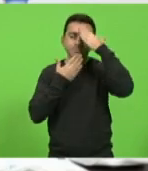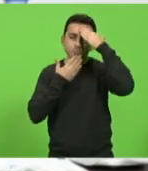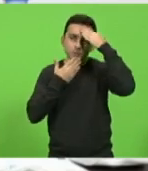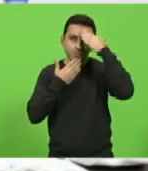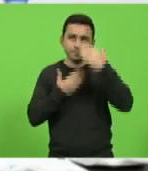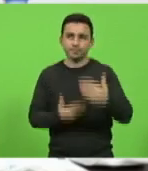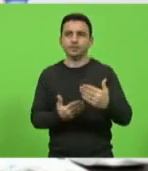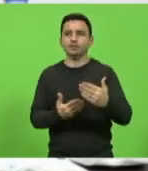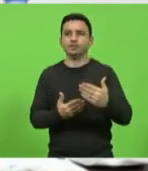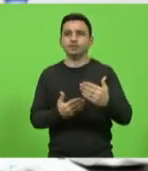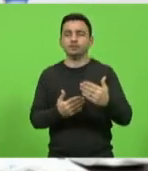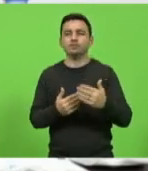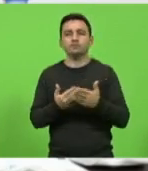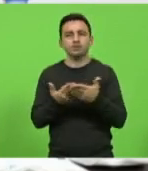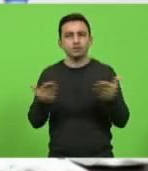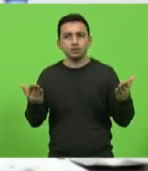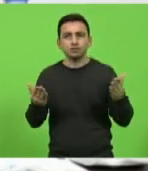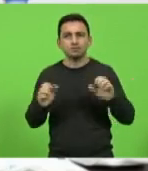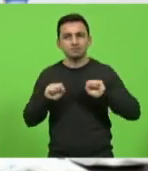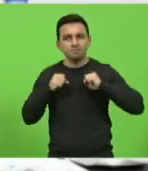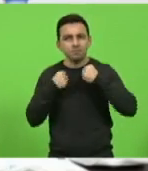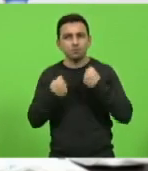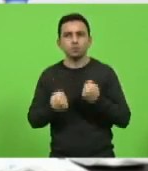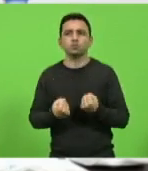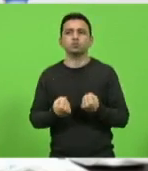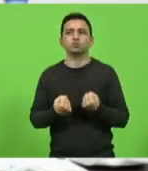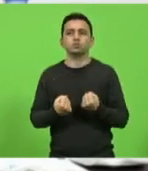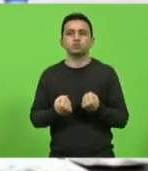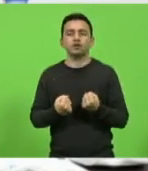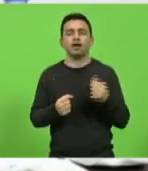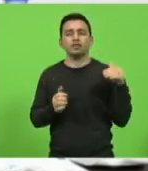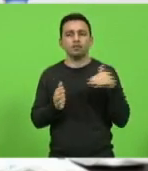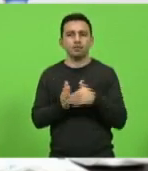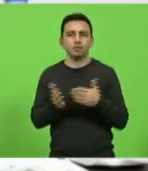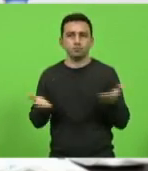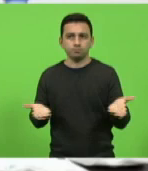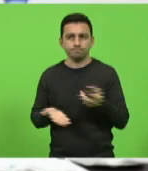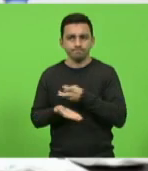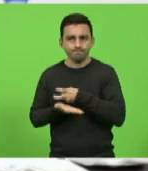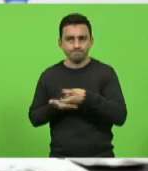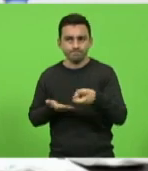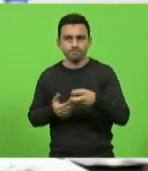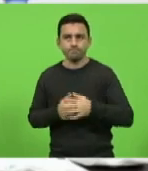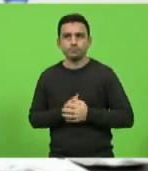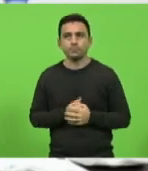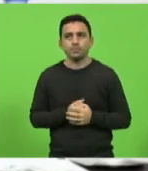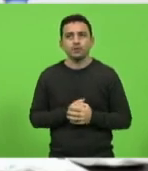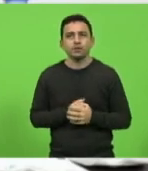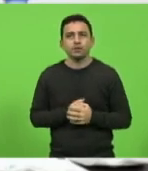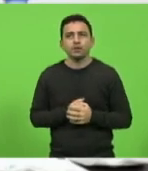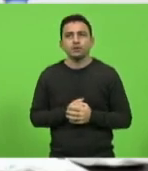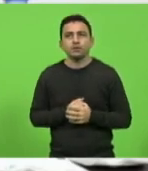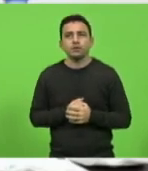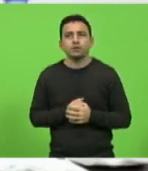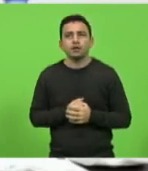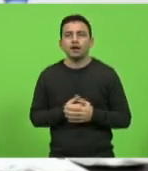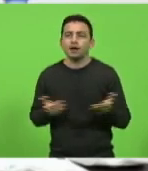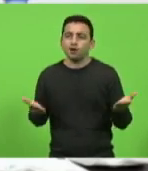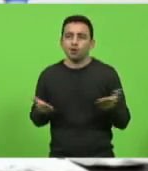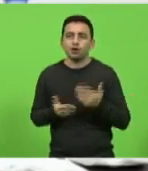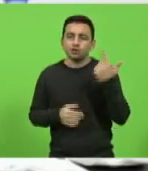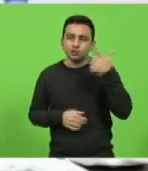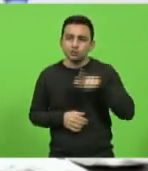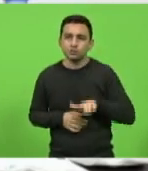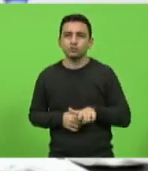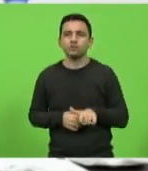por todo o desempenho realizado durante esse processo de íntimo e o momento reclama mais uma